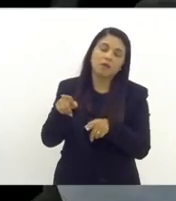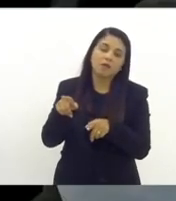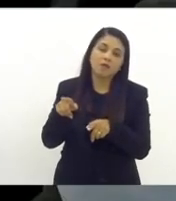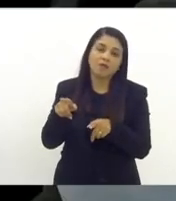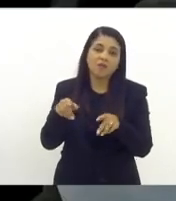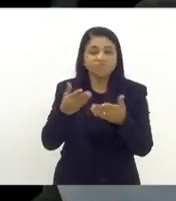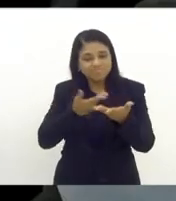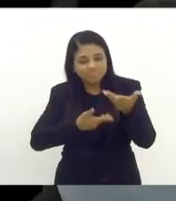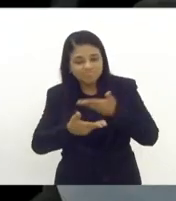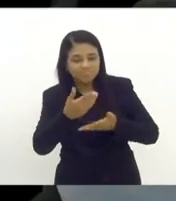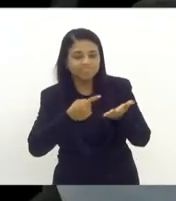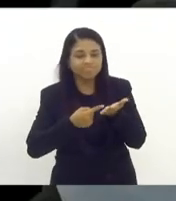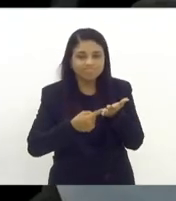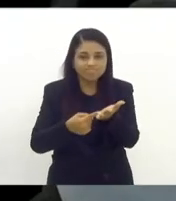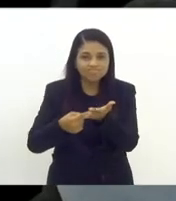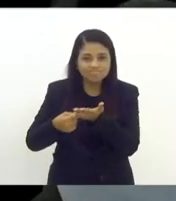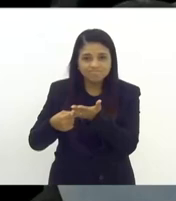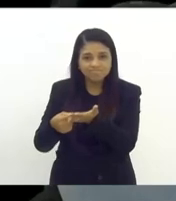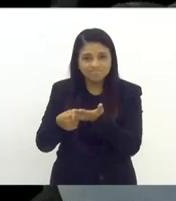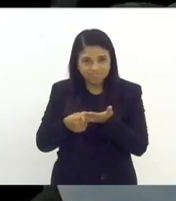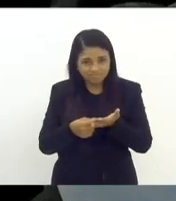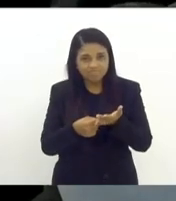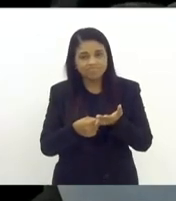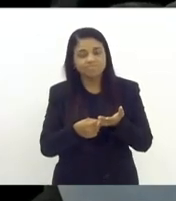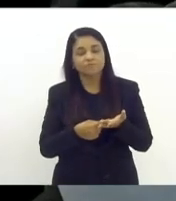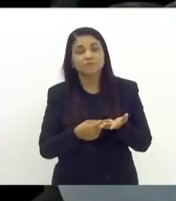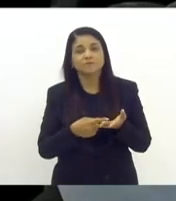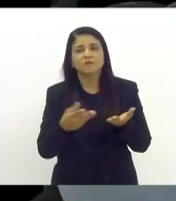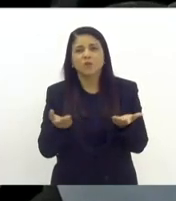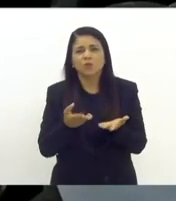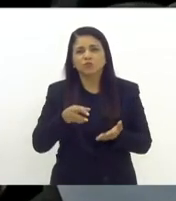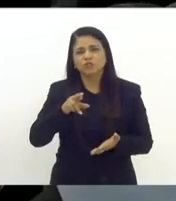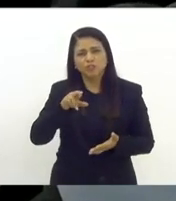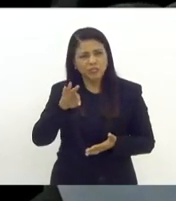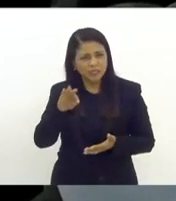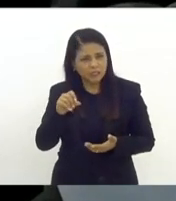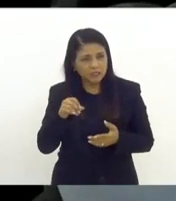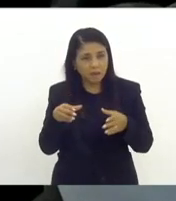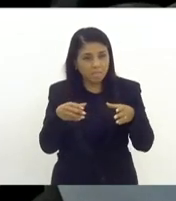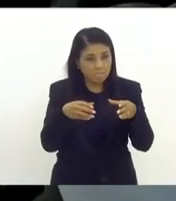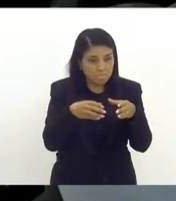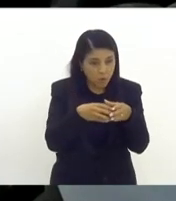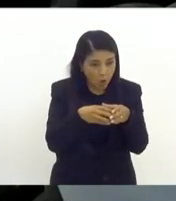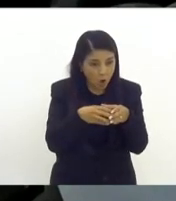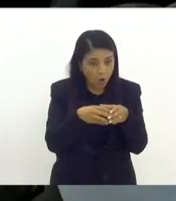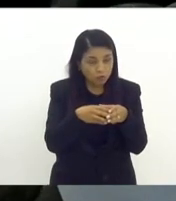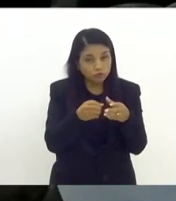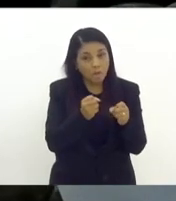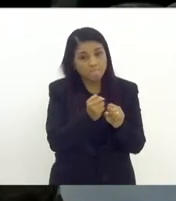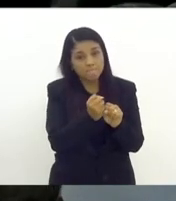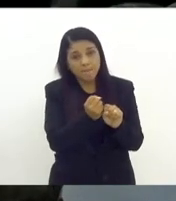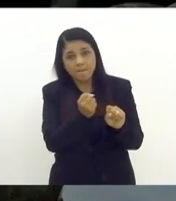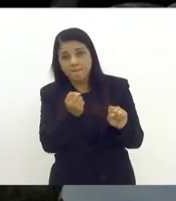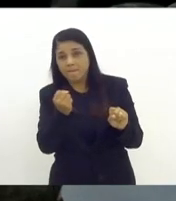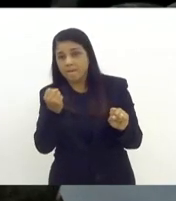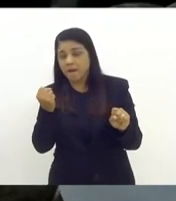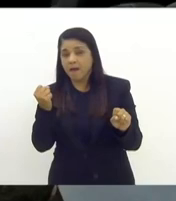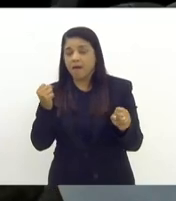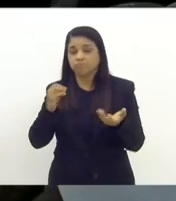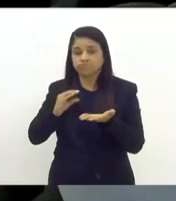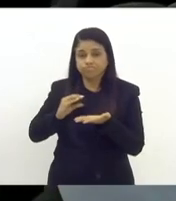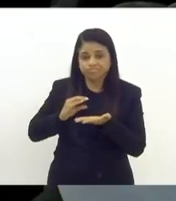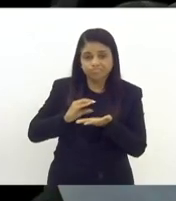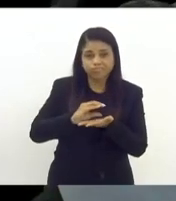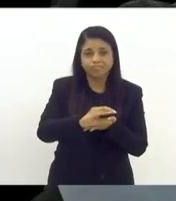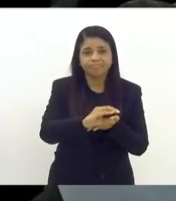que a gente chegue no acordo porque hoje nós temos né Acho que foi a Rita que falou blocos imensos patrocinados né